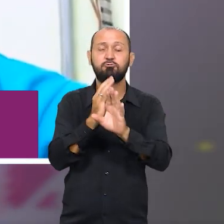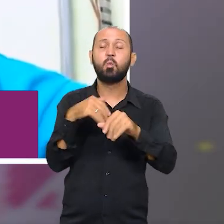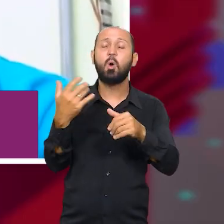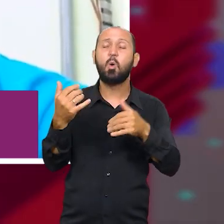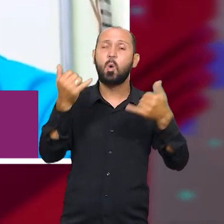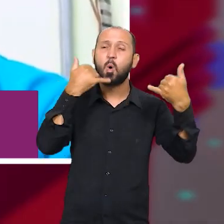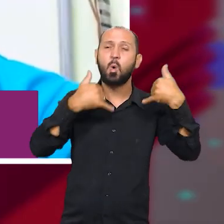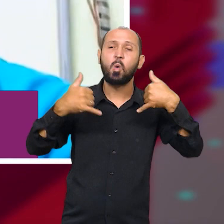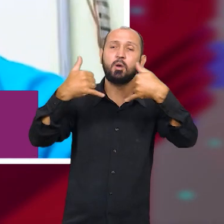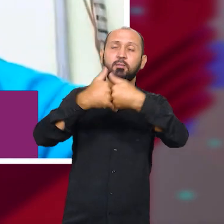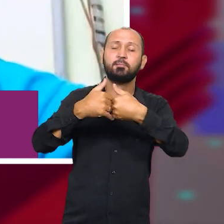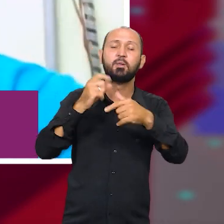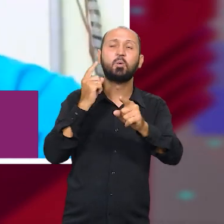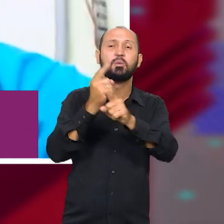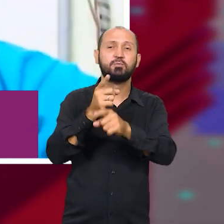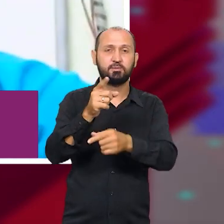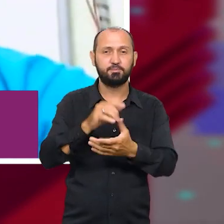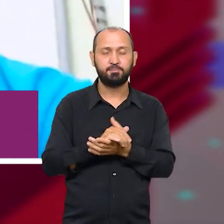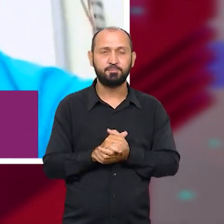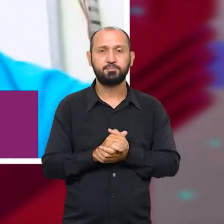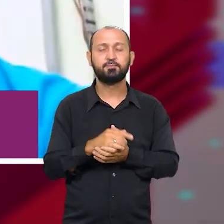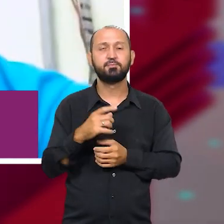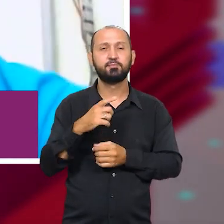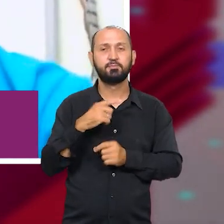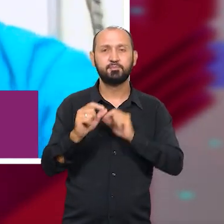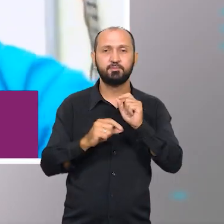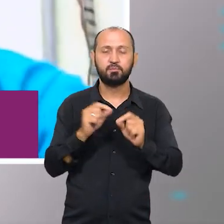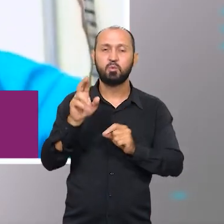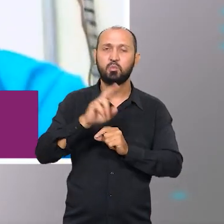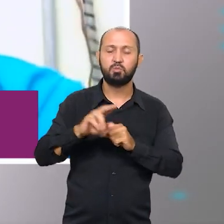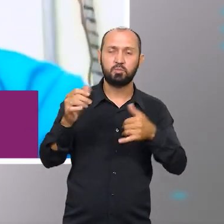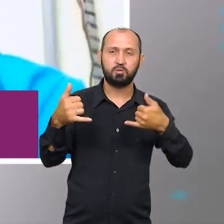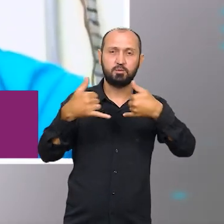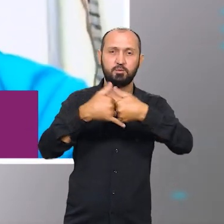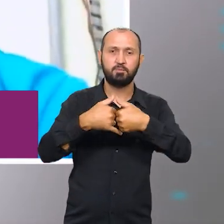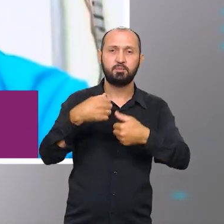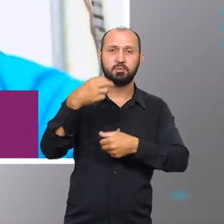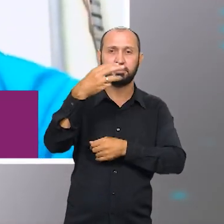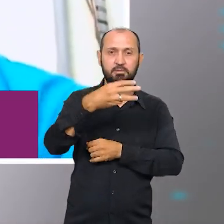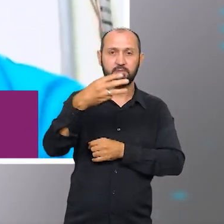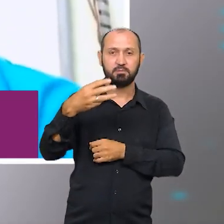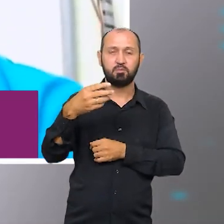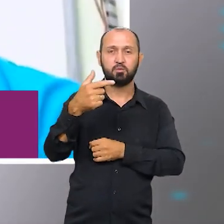para localizar vocês? Nós temos, né, através do telefone, que é o